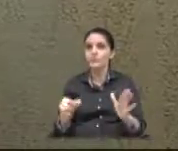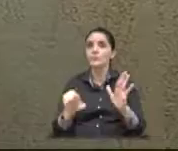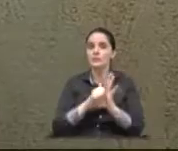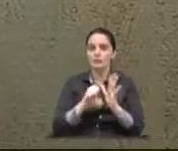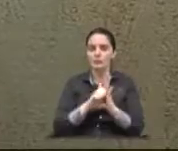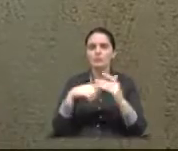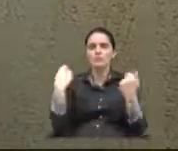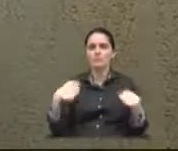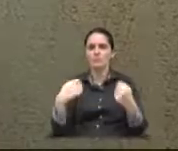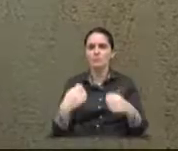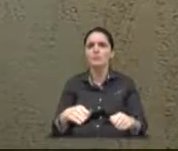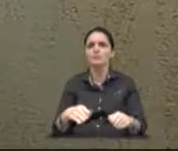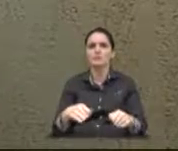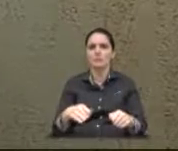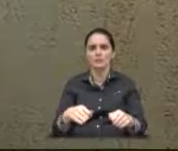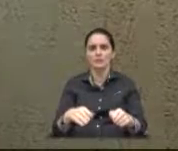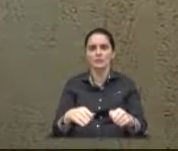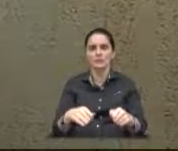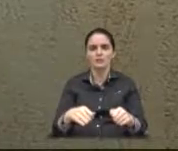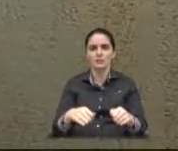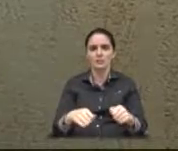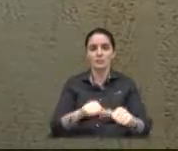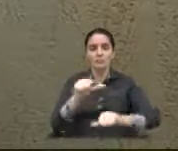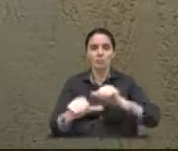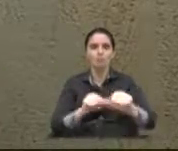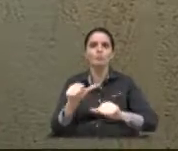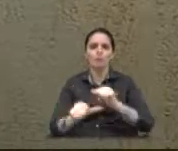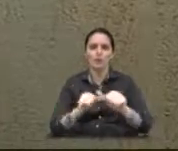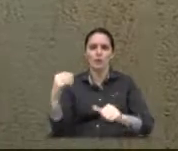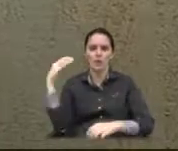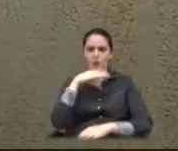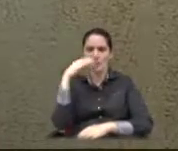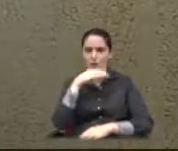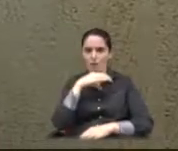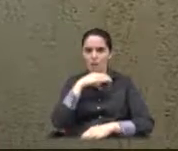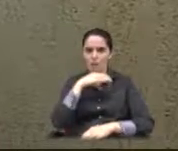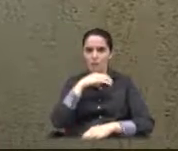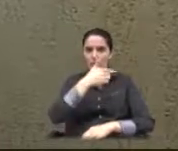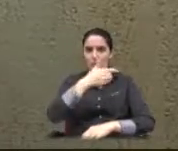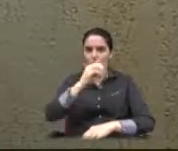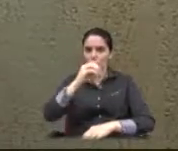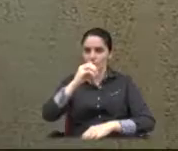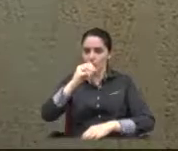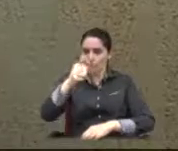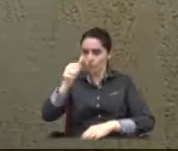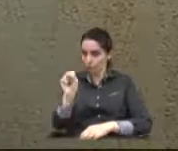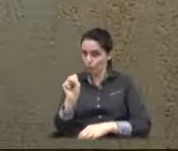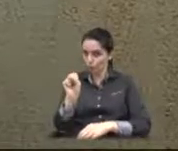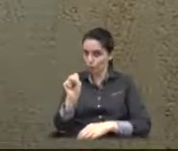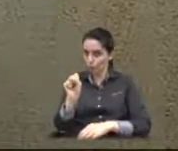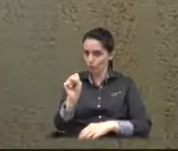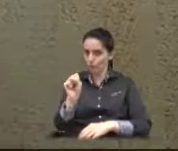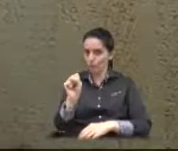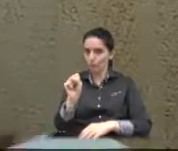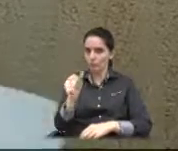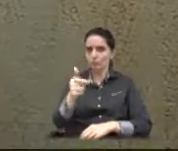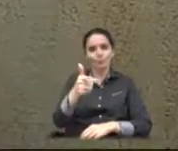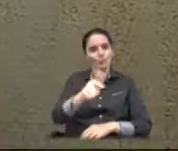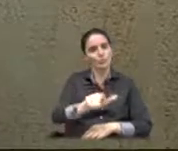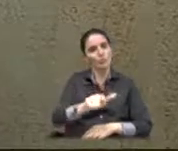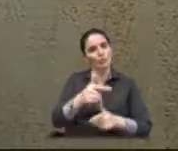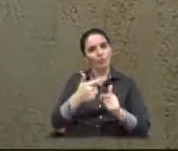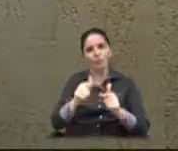ser revisto com a máxima urgência, para que, no início do próximo ano, isso não aconteça. Alguns dos itens já foram votados